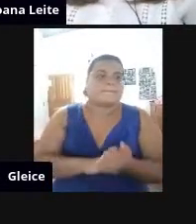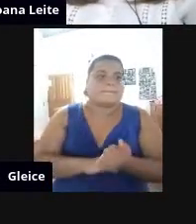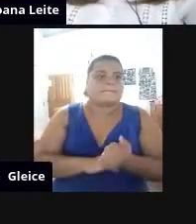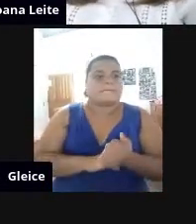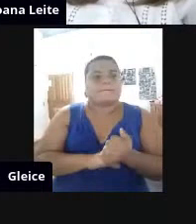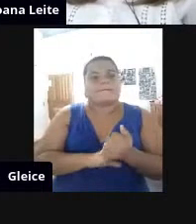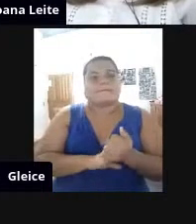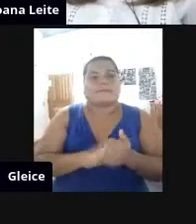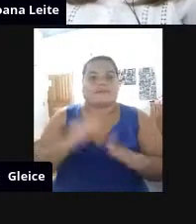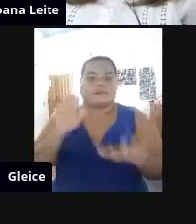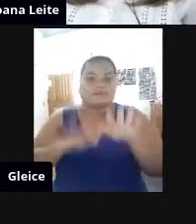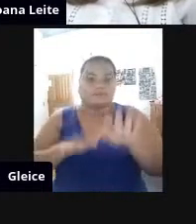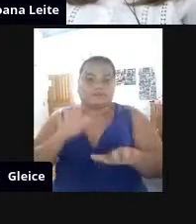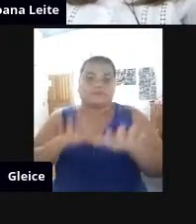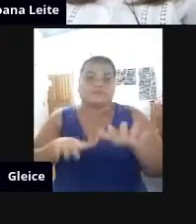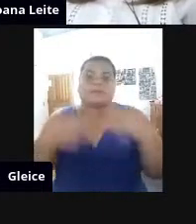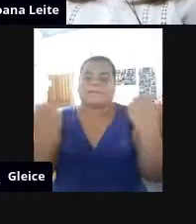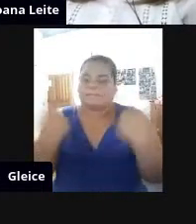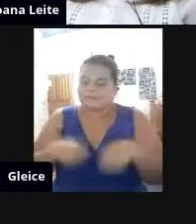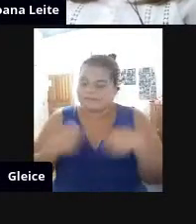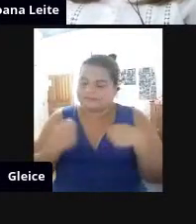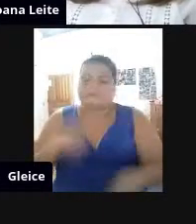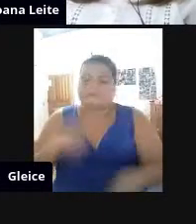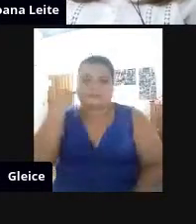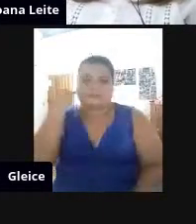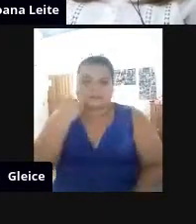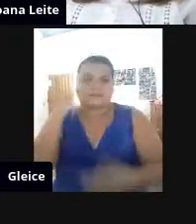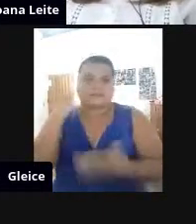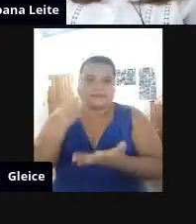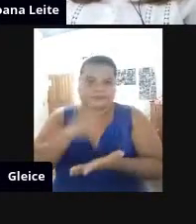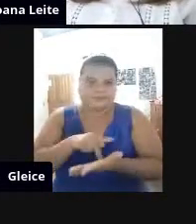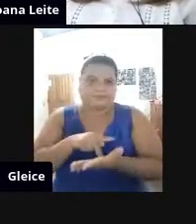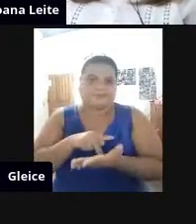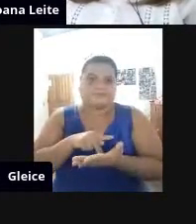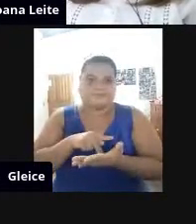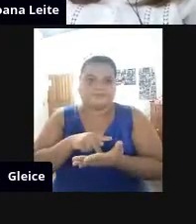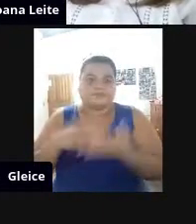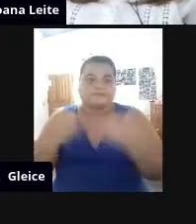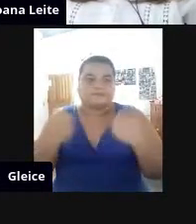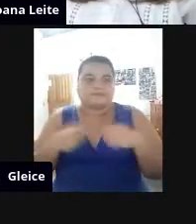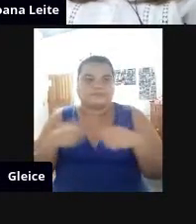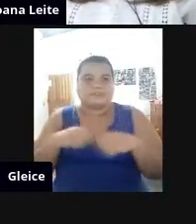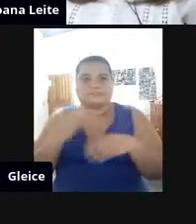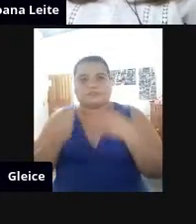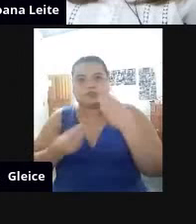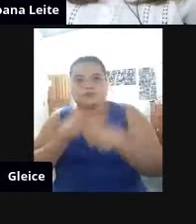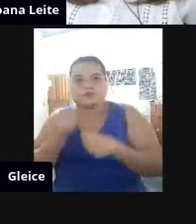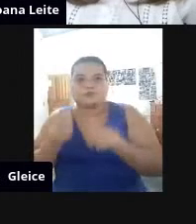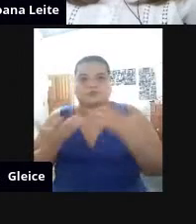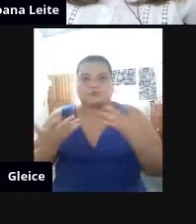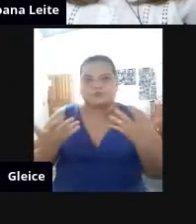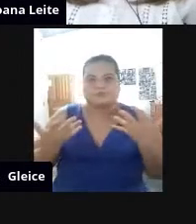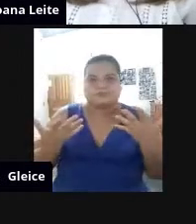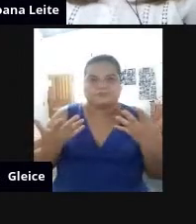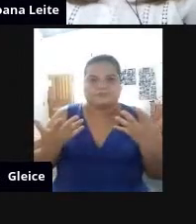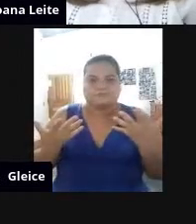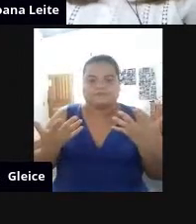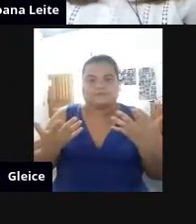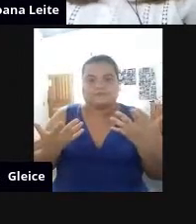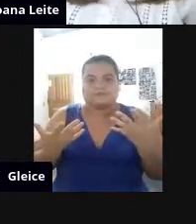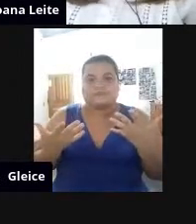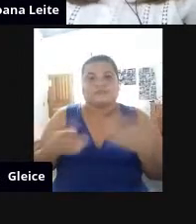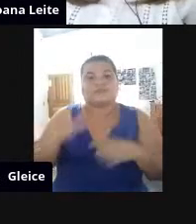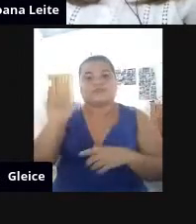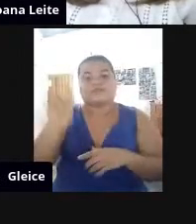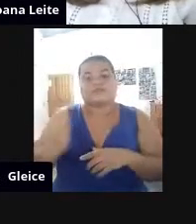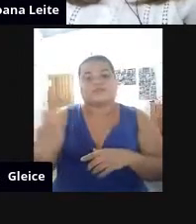ela vai ser necessária, ela vai trazer benefícios, e aí a gente precisa ver quando aplicar, como eu posso aplicar isso aí. A mais utilizada é a dieta sem